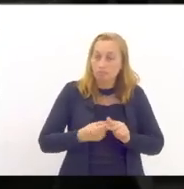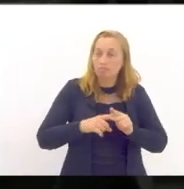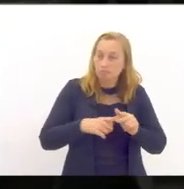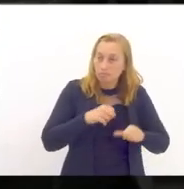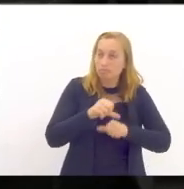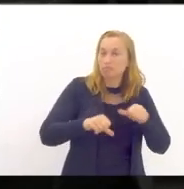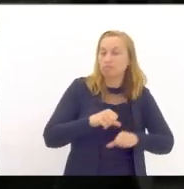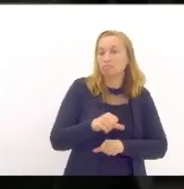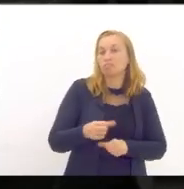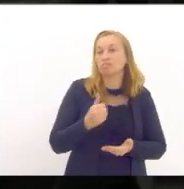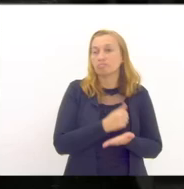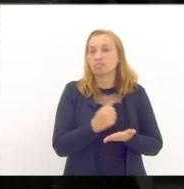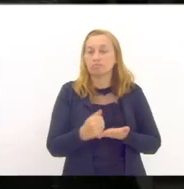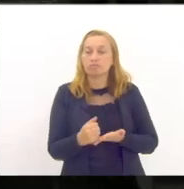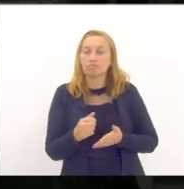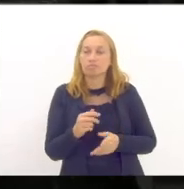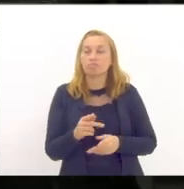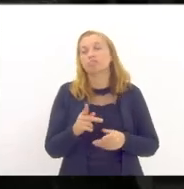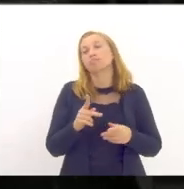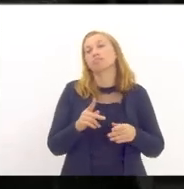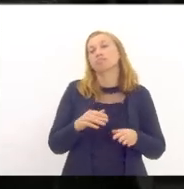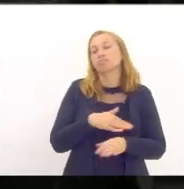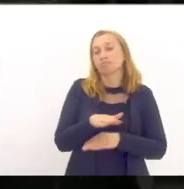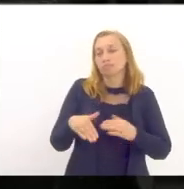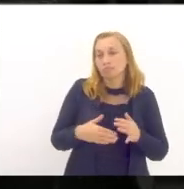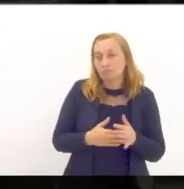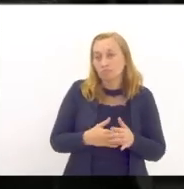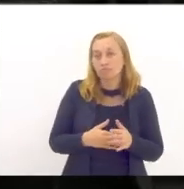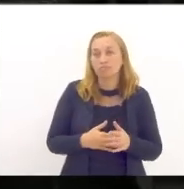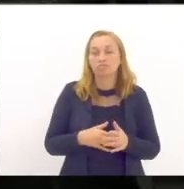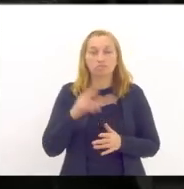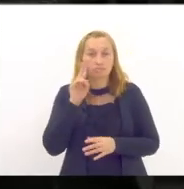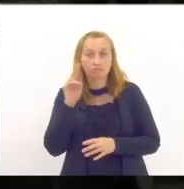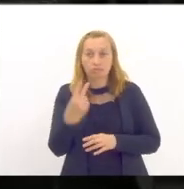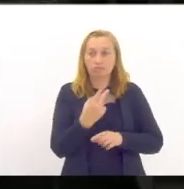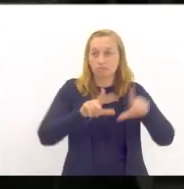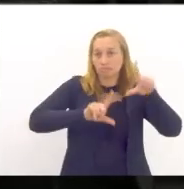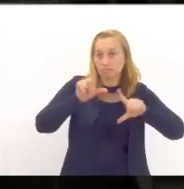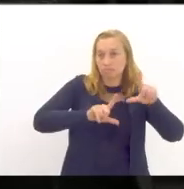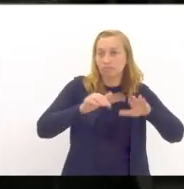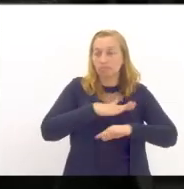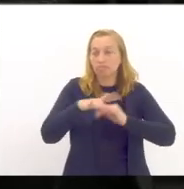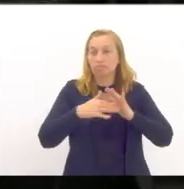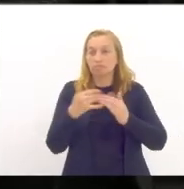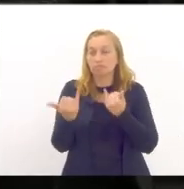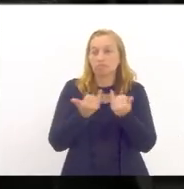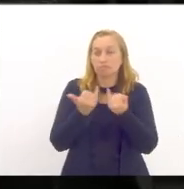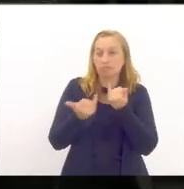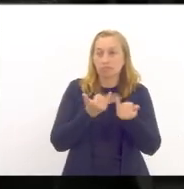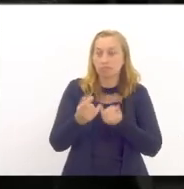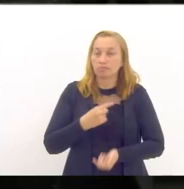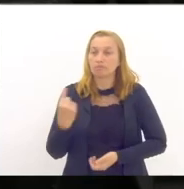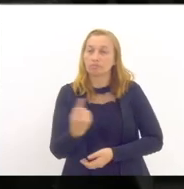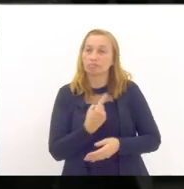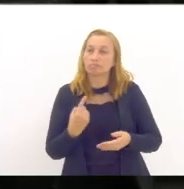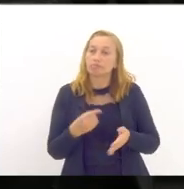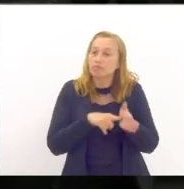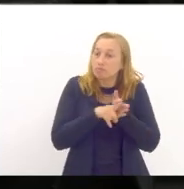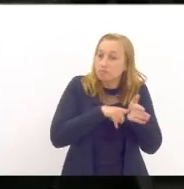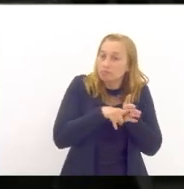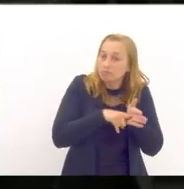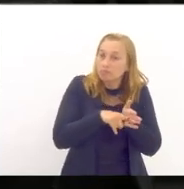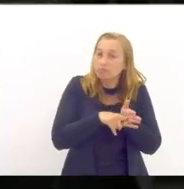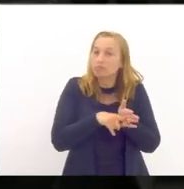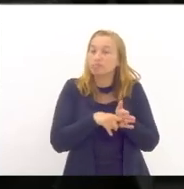um contrato com seus leitores, seus ouvintes e seus telespectadores. Toda notícia publicada por nós é checada,